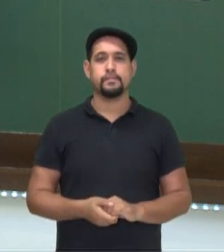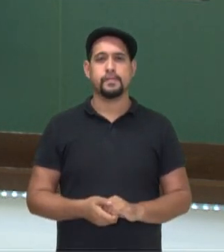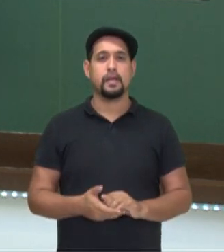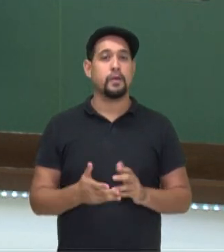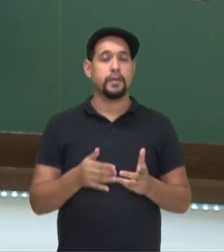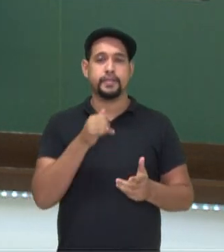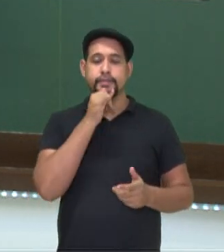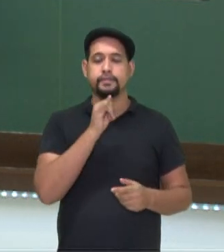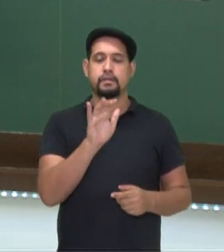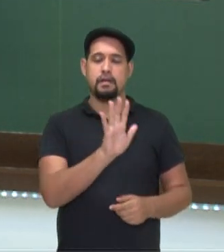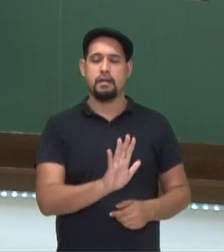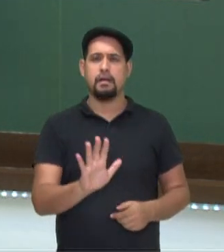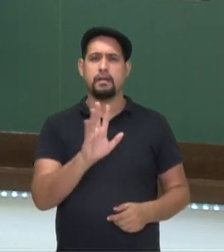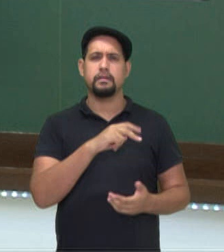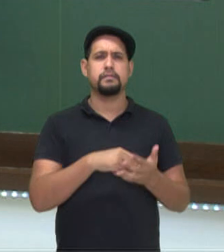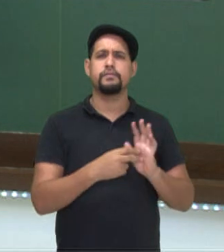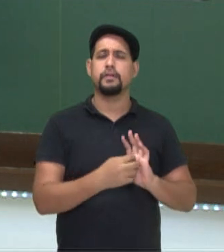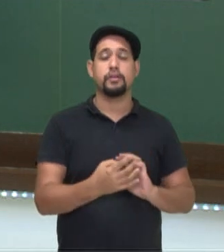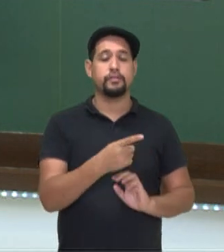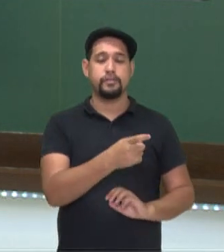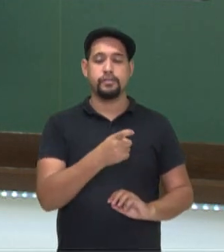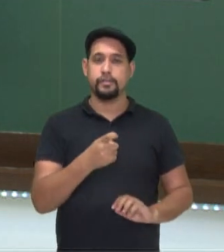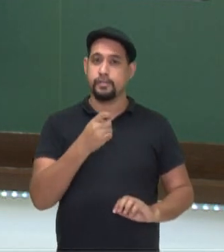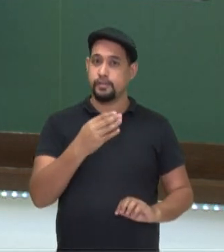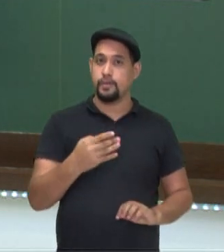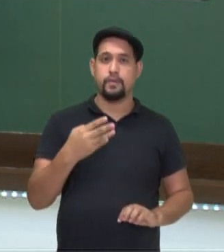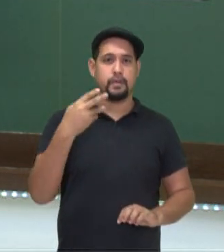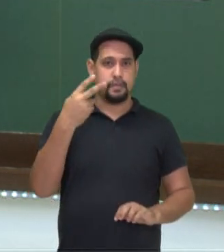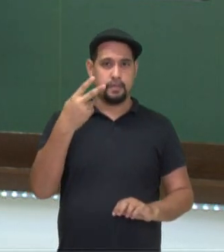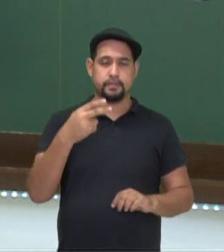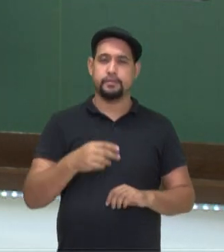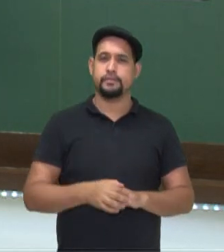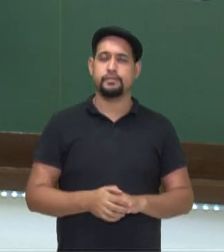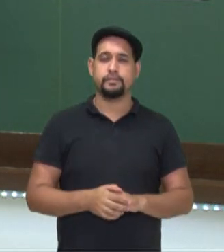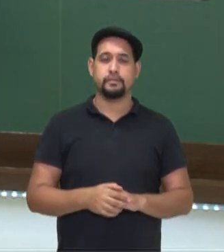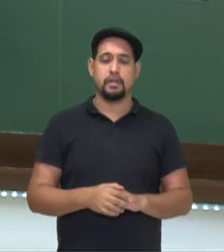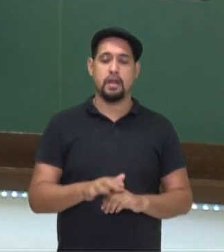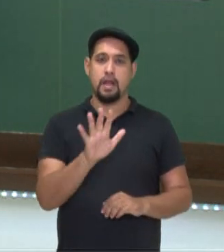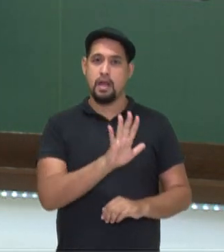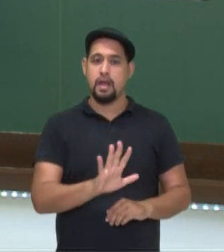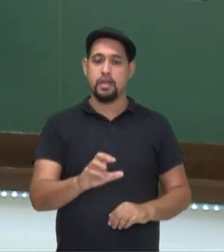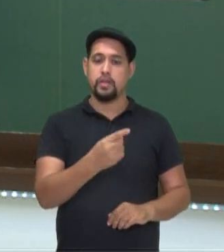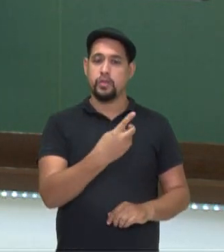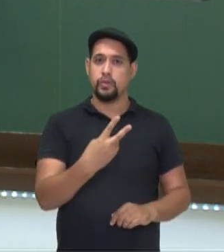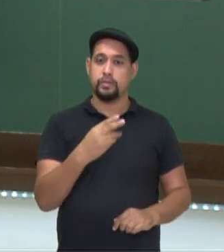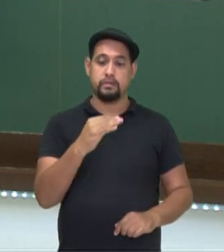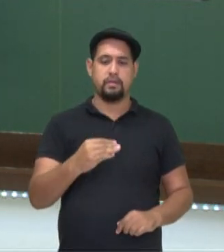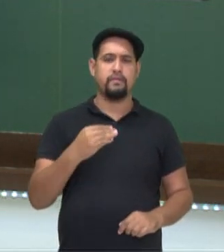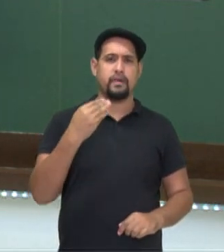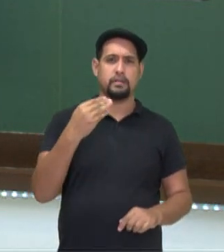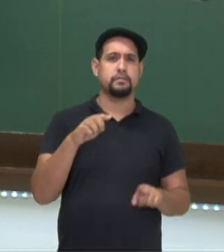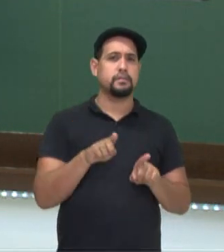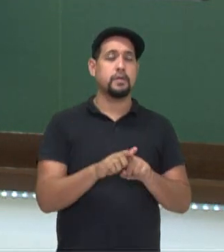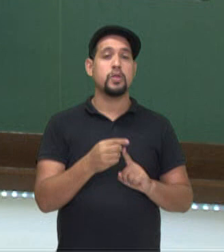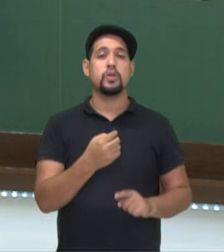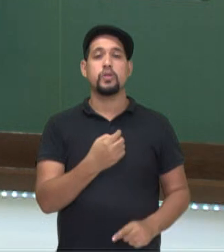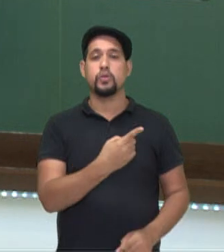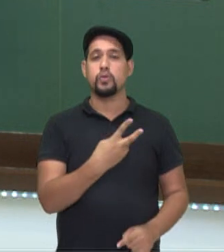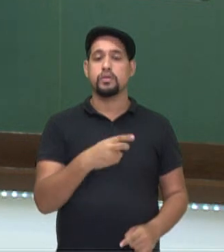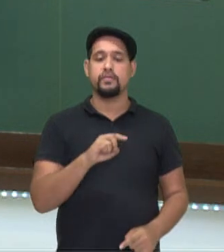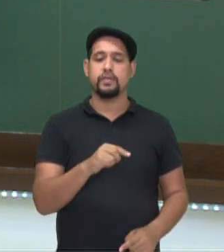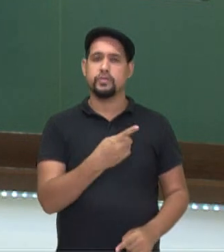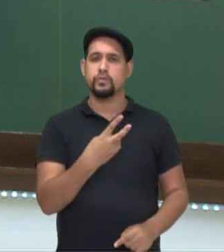Agora a área. A área é igual a x ao quadrado. A área é igual a 12 elevado ao quadrado. E 12 vezes 12